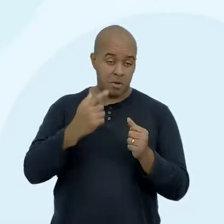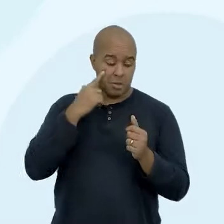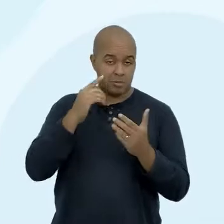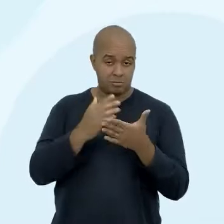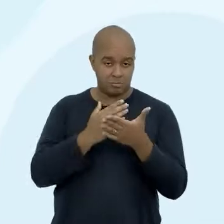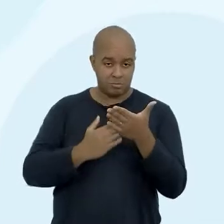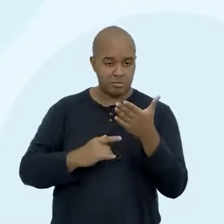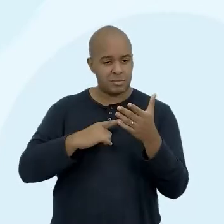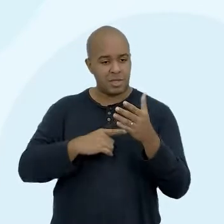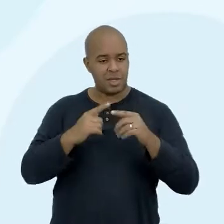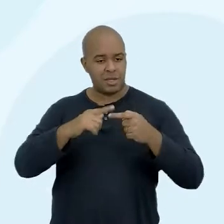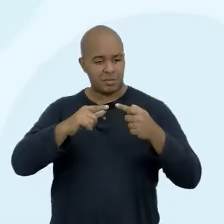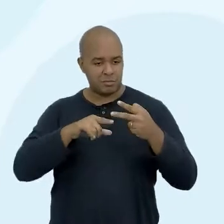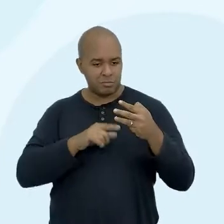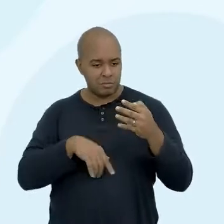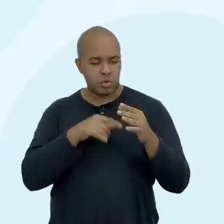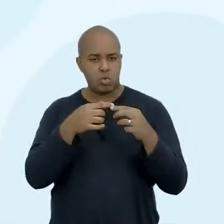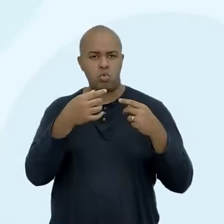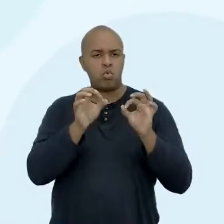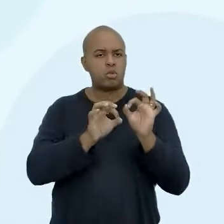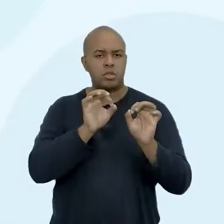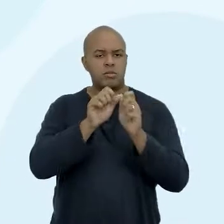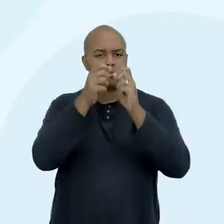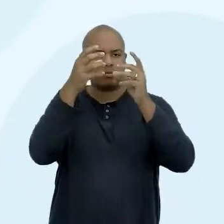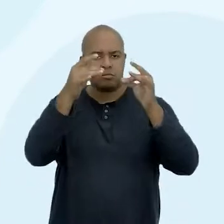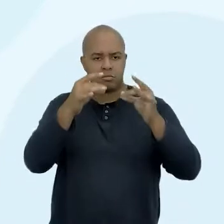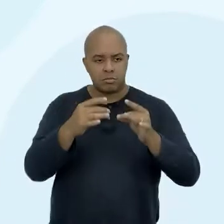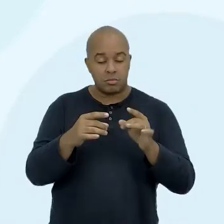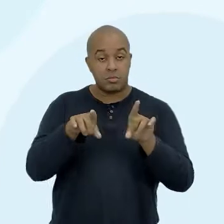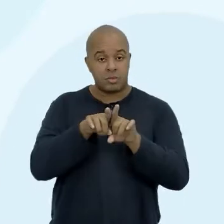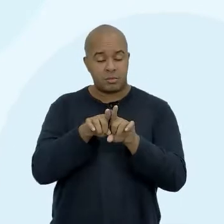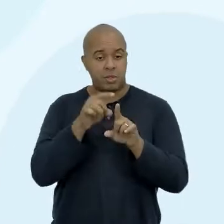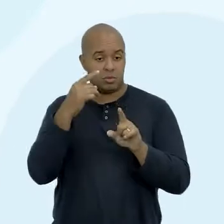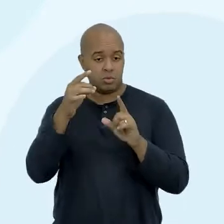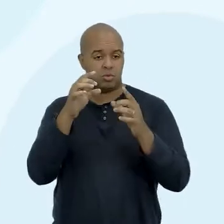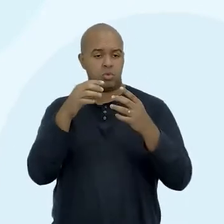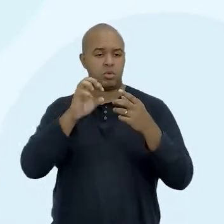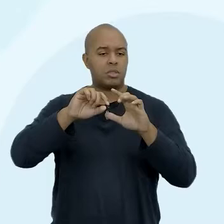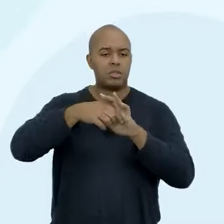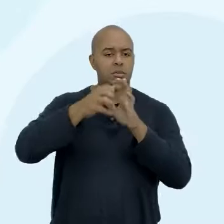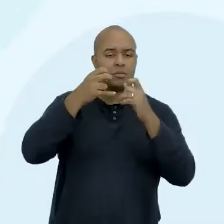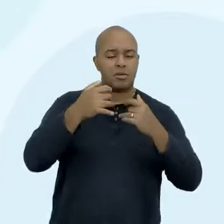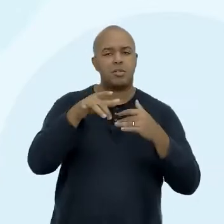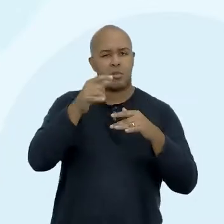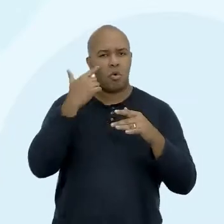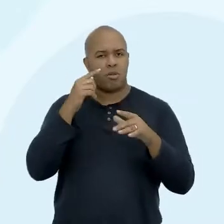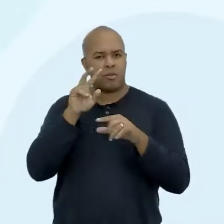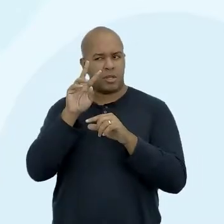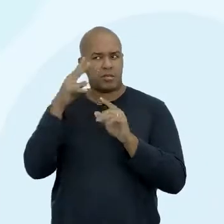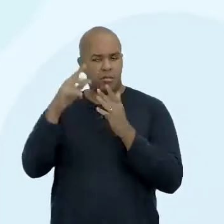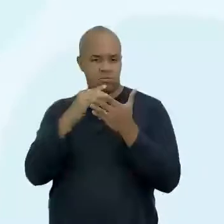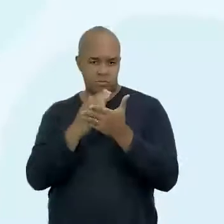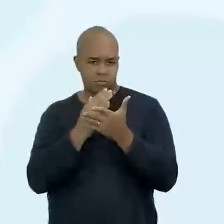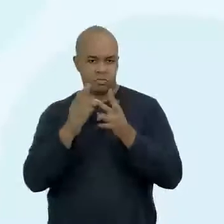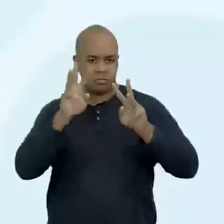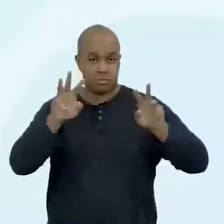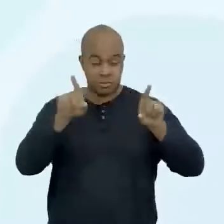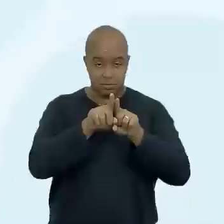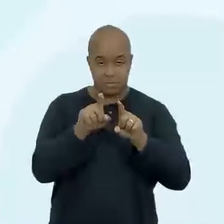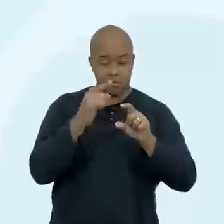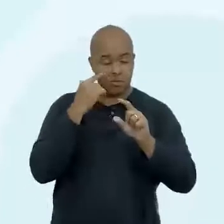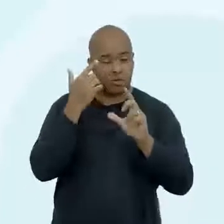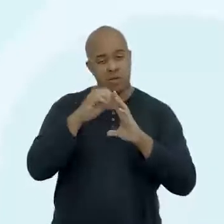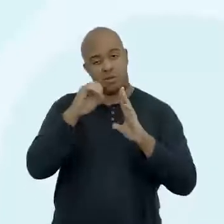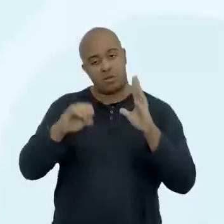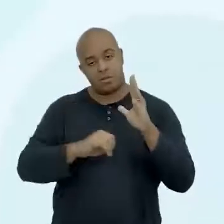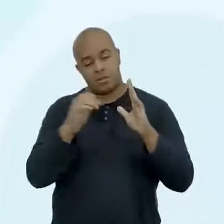material tem a habilidade com a sua descrição e com a sua codificação. Vocês podem consultar isso no repositório do Centro de